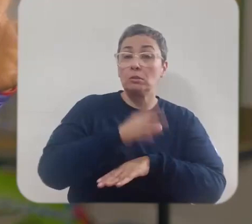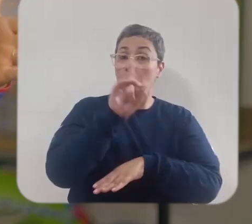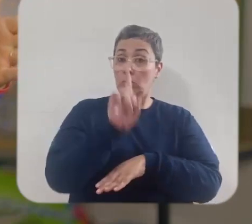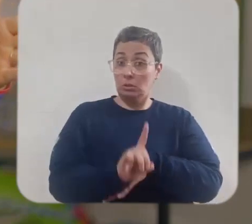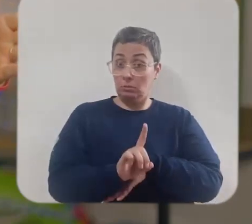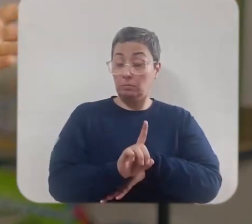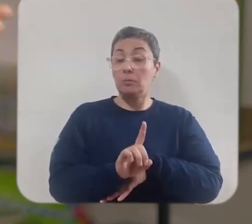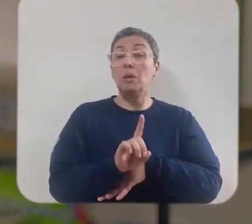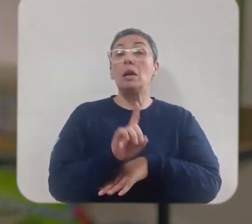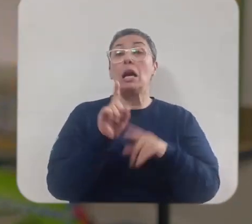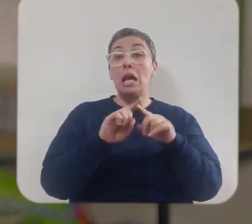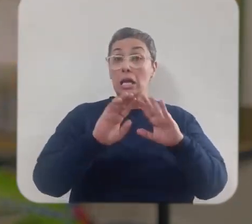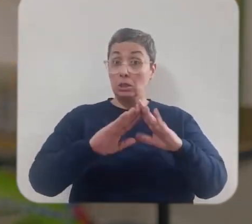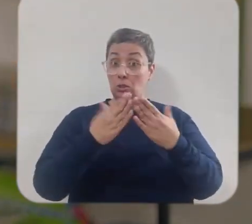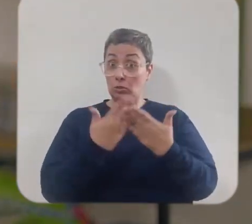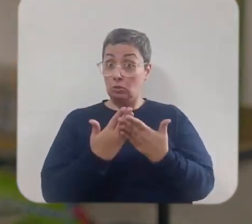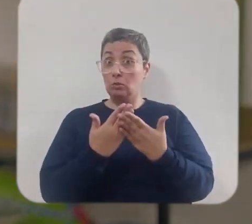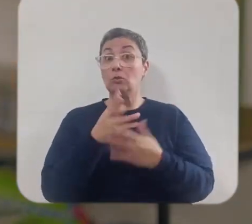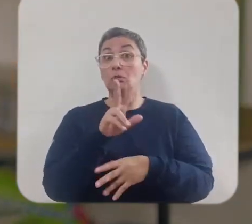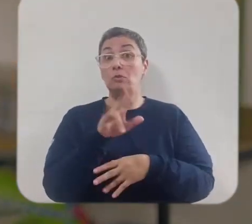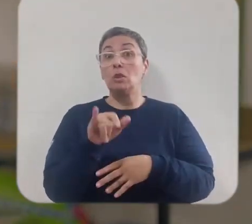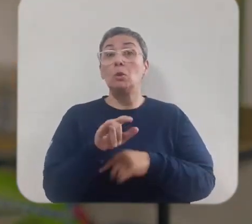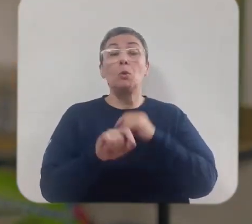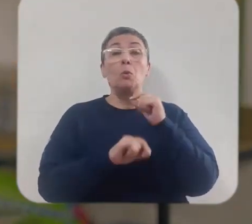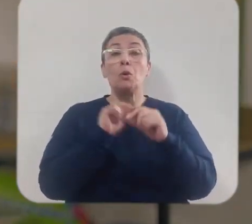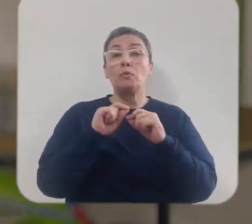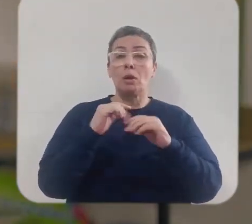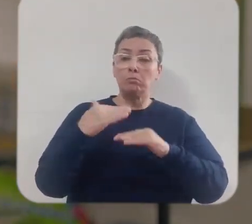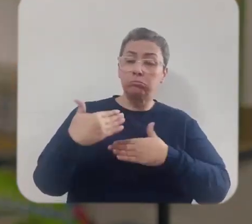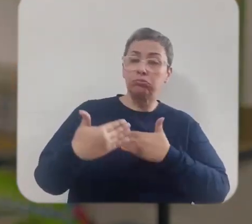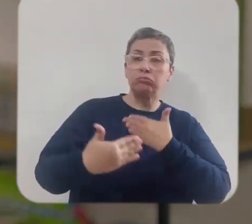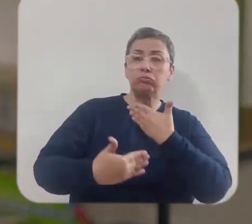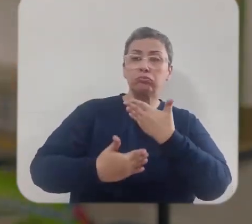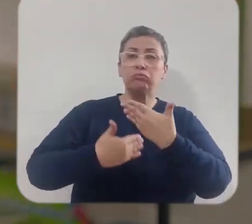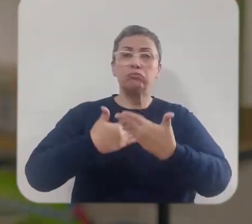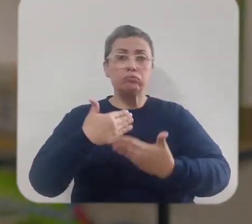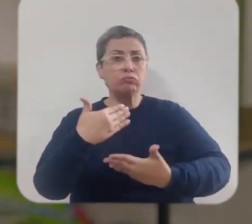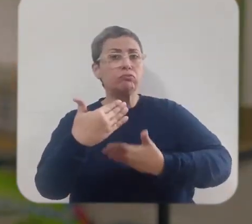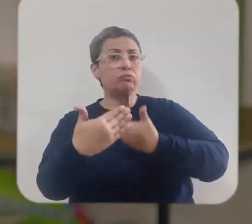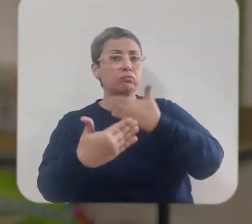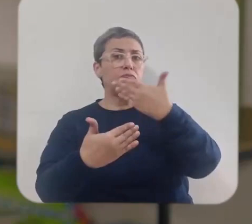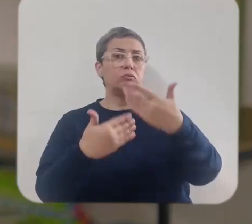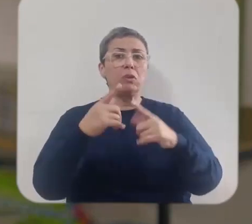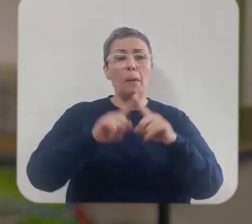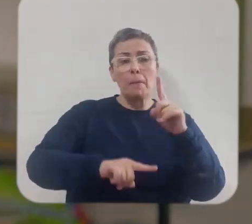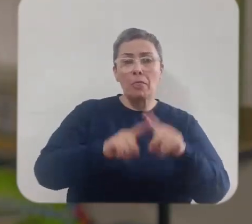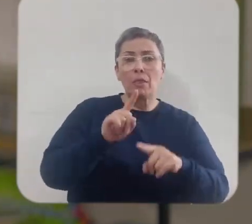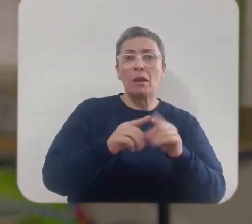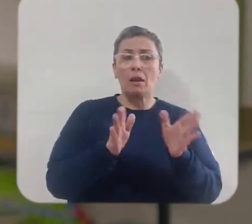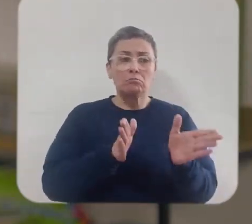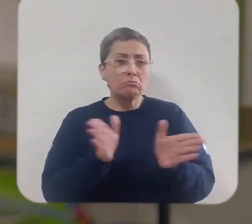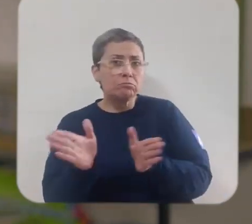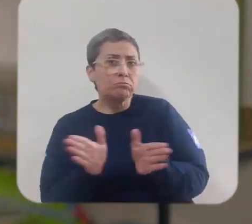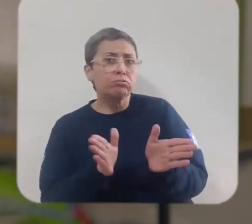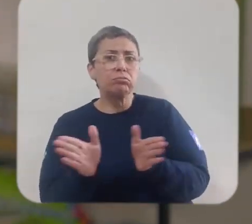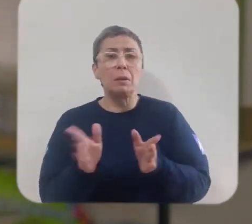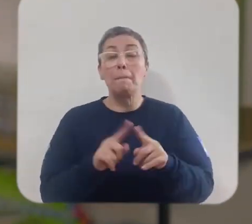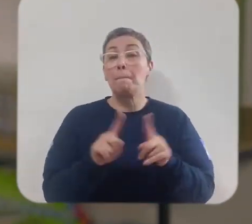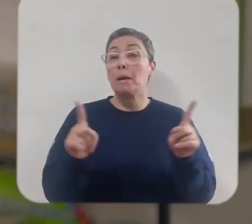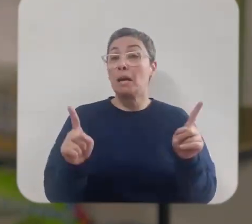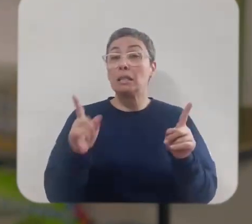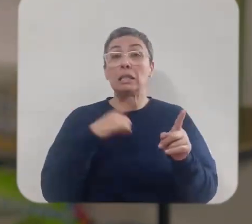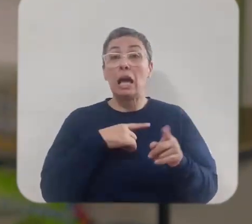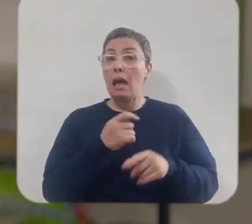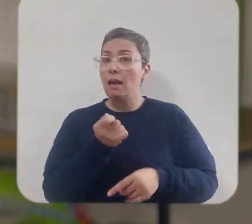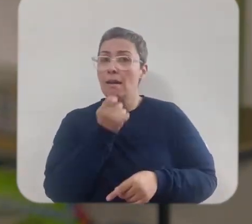por direito. A escola vai construindo, produzindo recursos de acessibilidade,